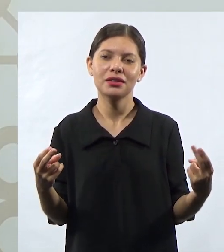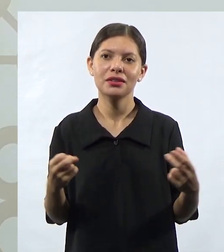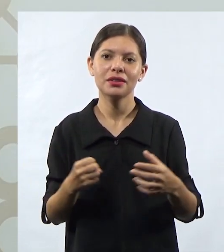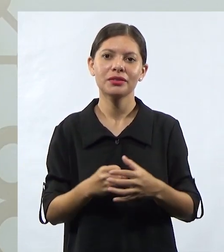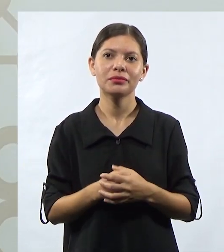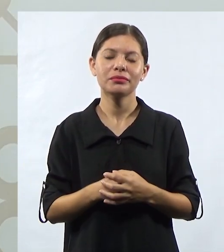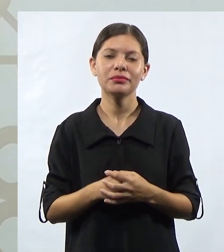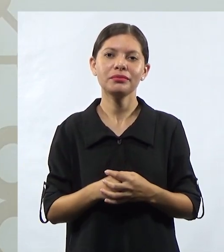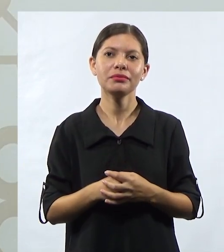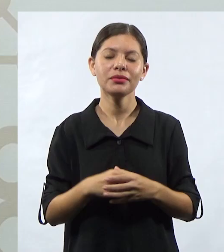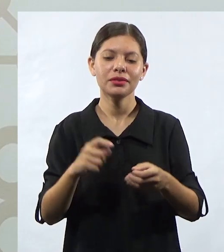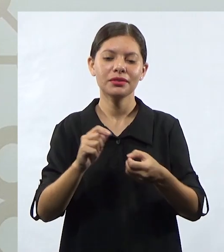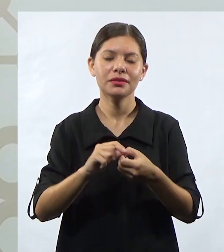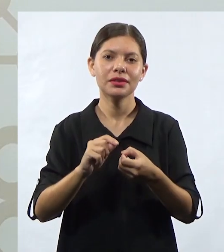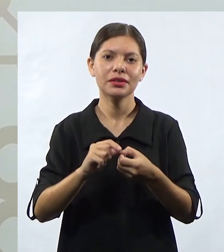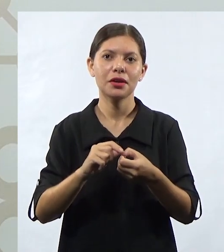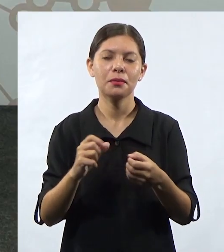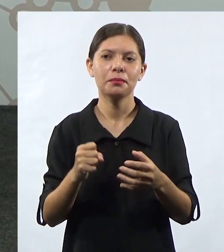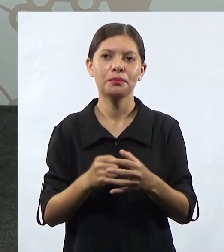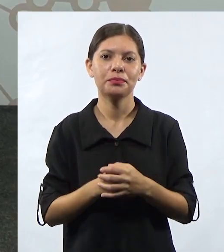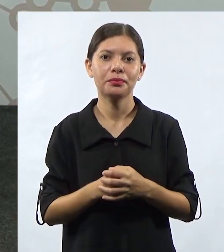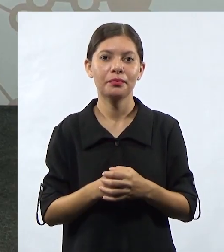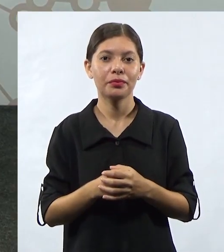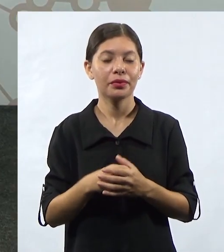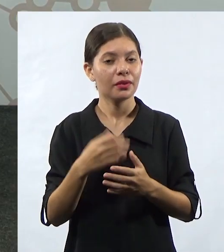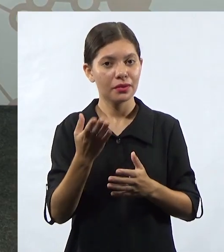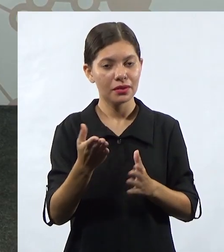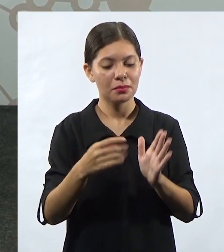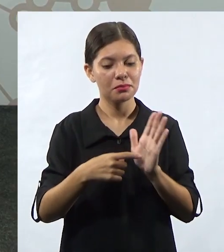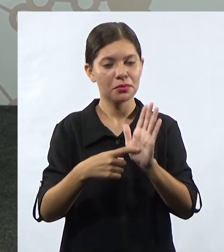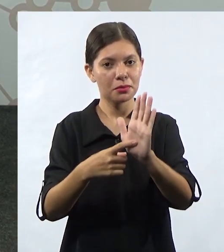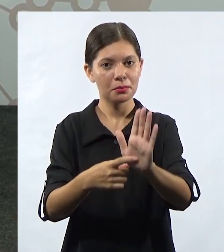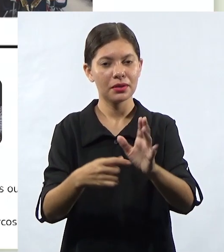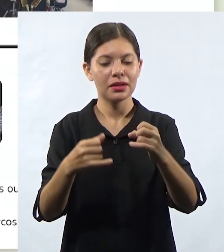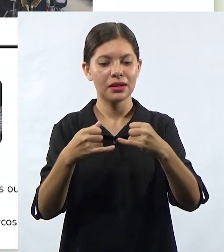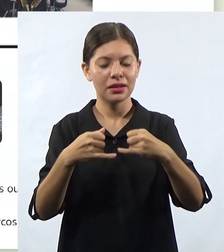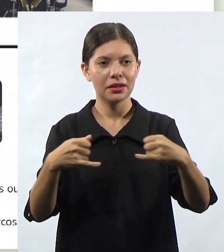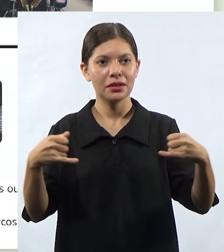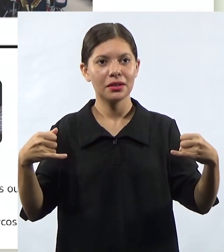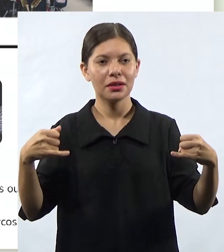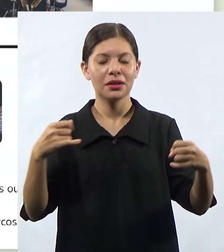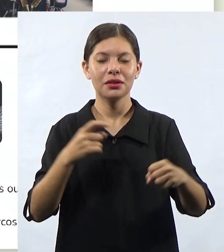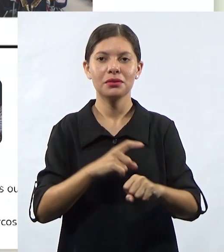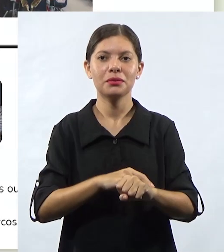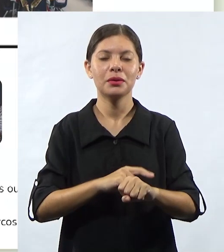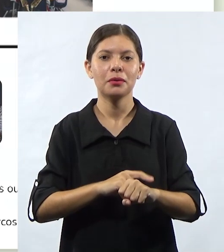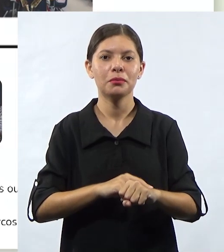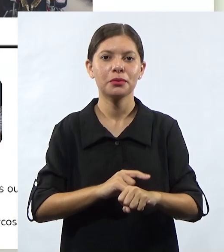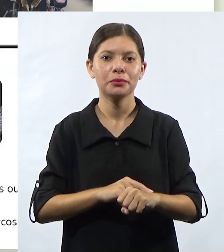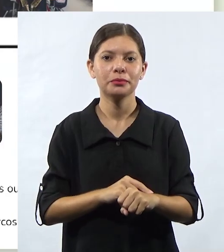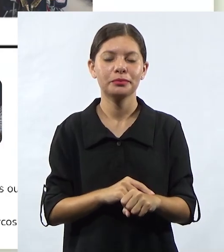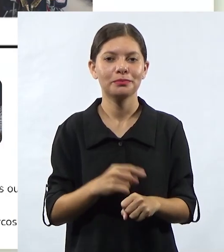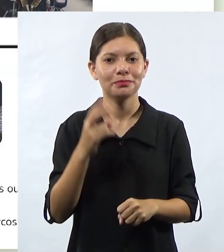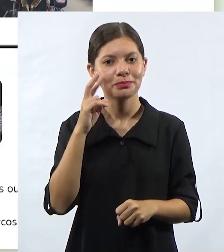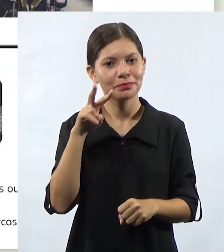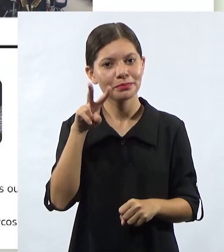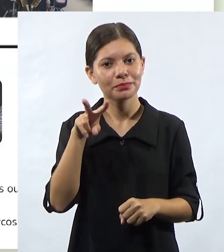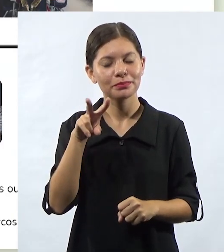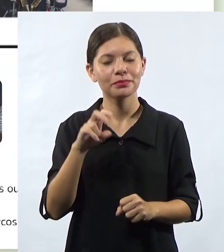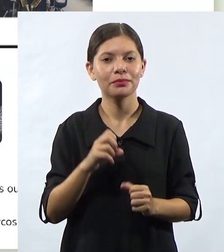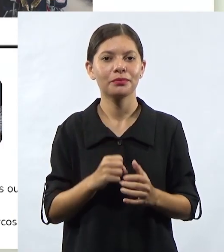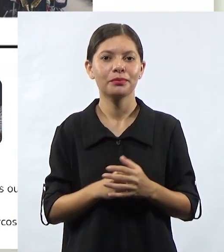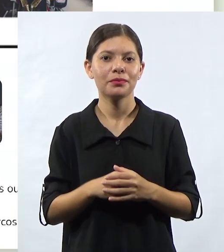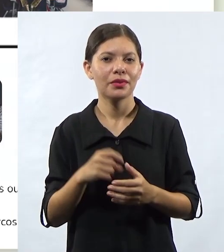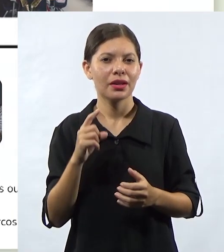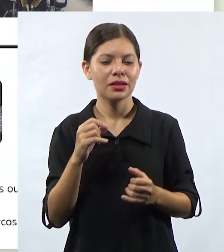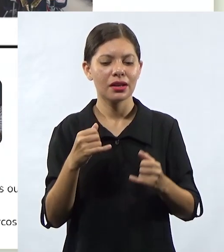professor Saulo, na nossa tela interativa, uma linha do tempo sobre linha do tempo. Bora ver, professora. Bora ver como é que é isso. Bora ver. Então, olha,